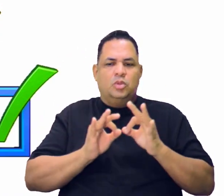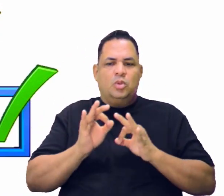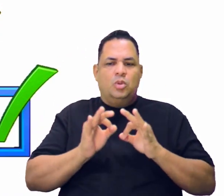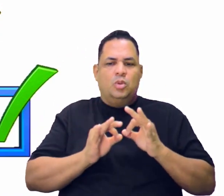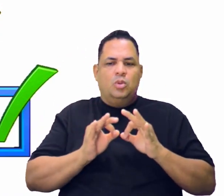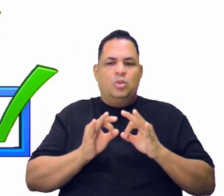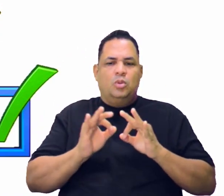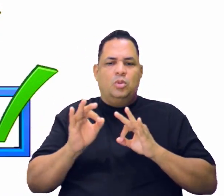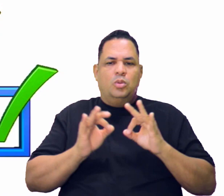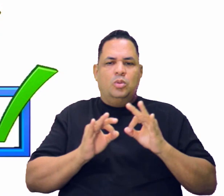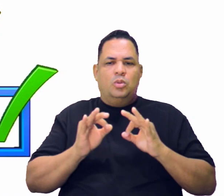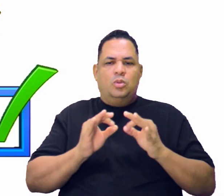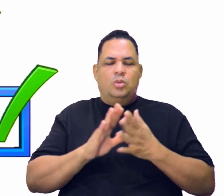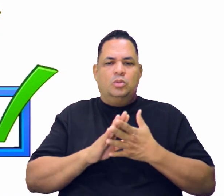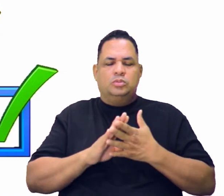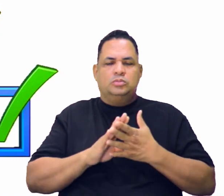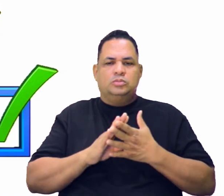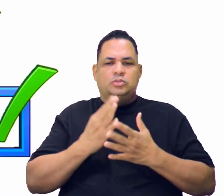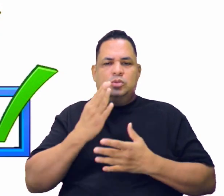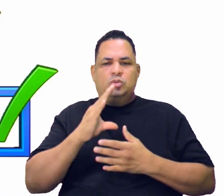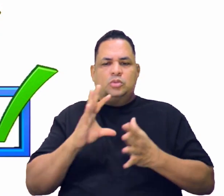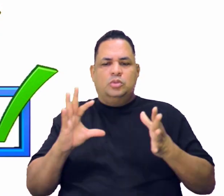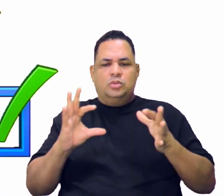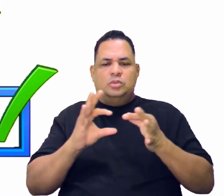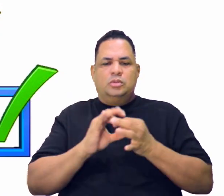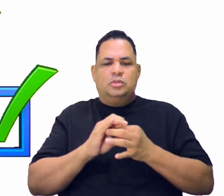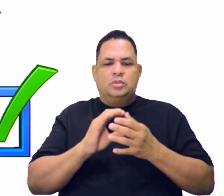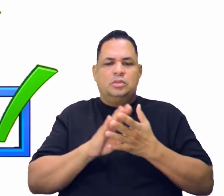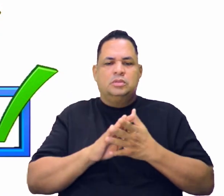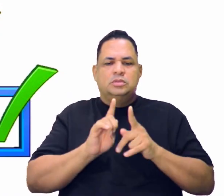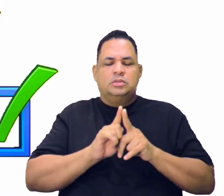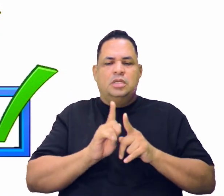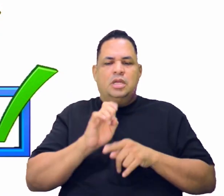coordenativas, né? Das conjunções